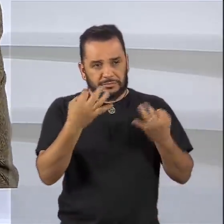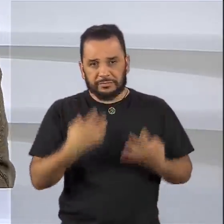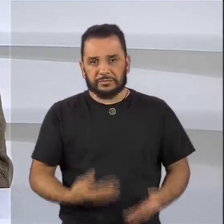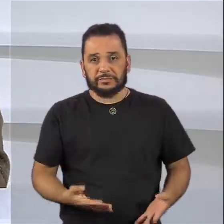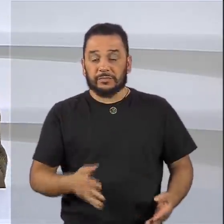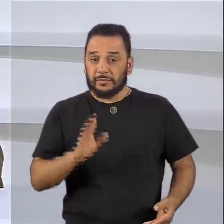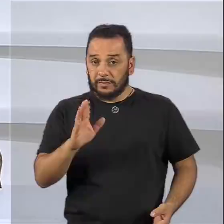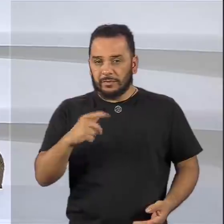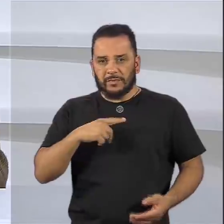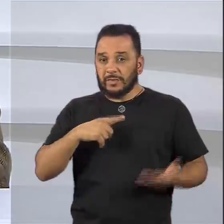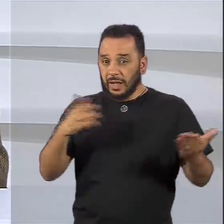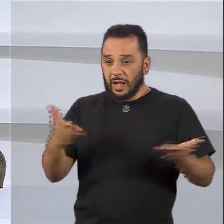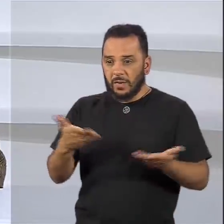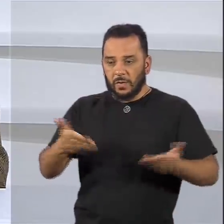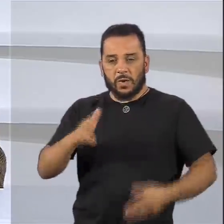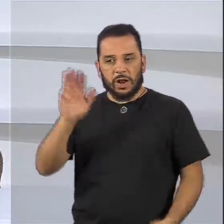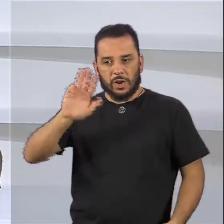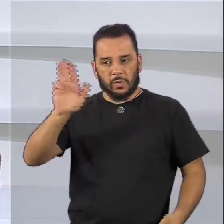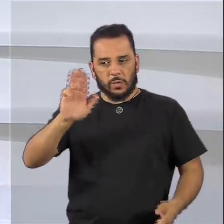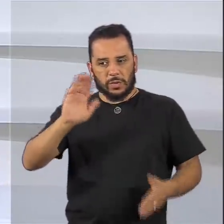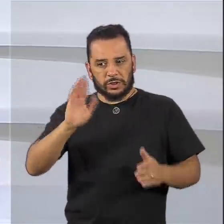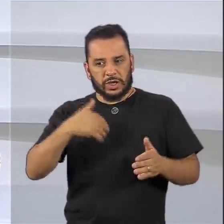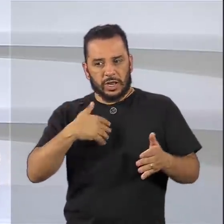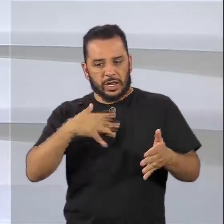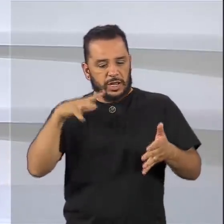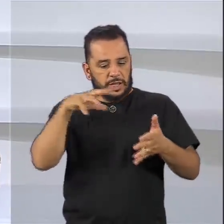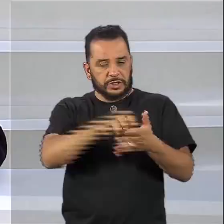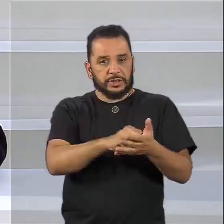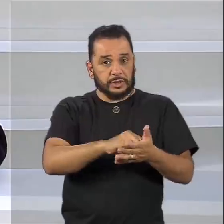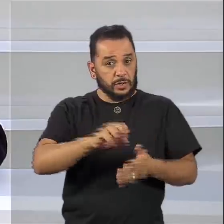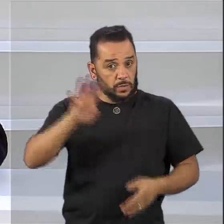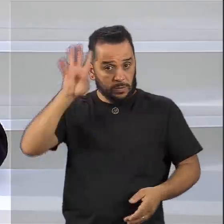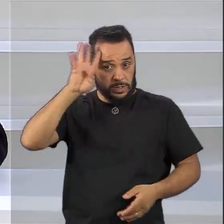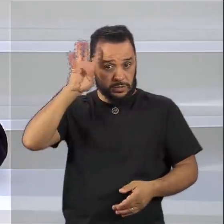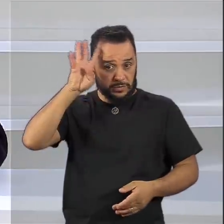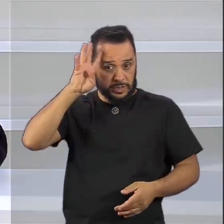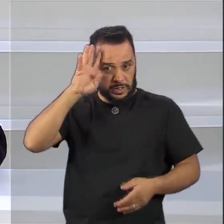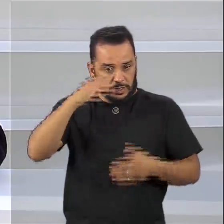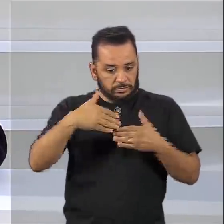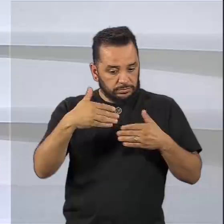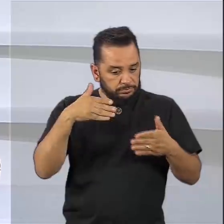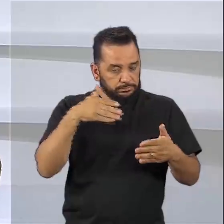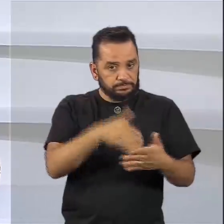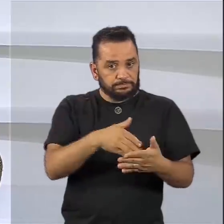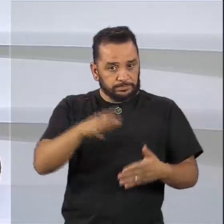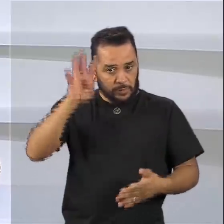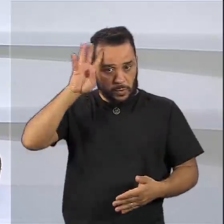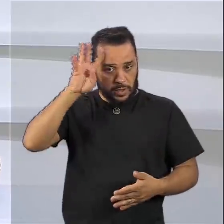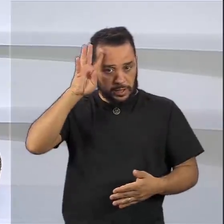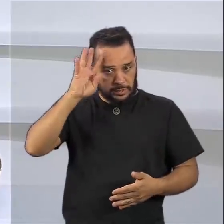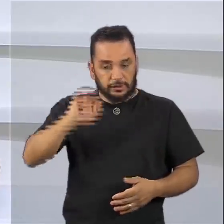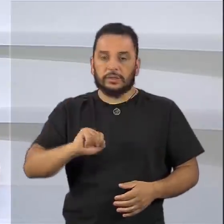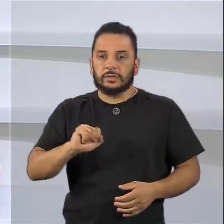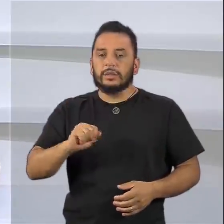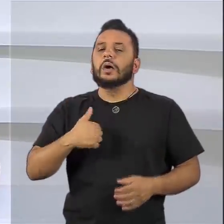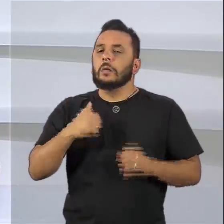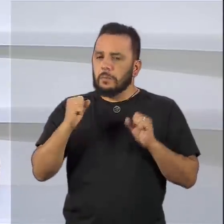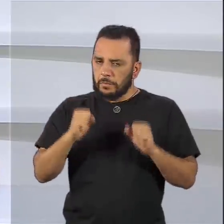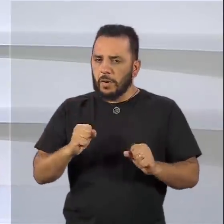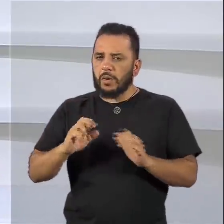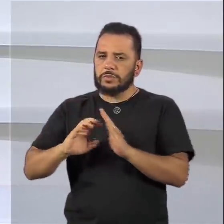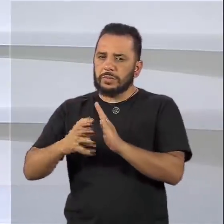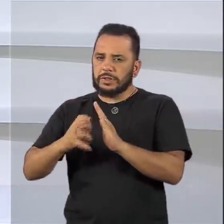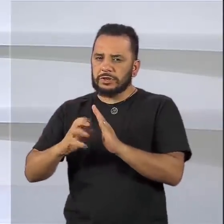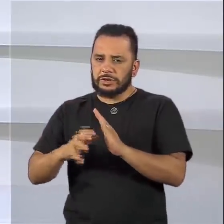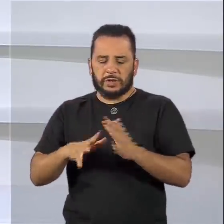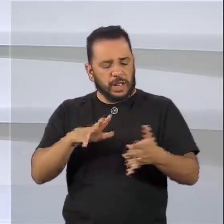se registra agora, a quarta-feira, é o último dia para o registro da chapa. Então, o partido tem o direito de registrá-lo, né? E